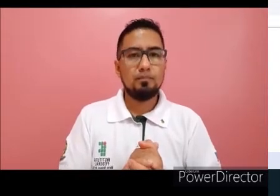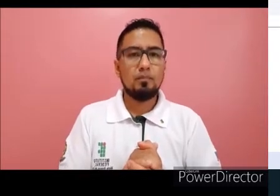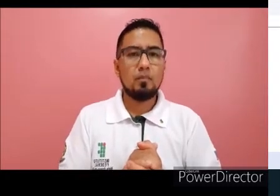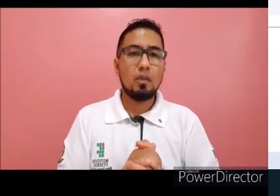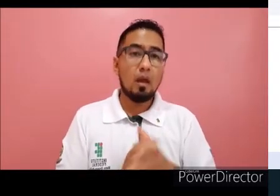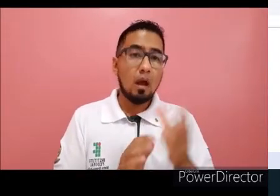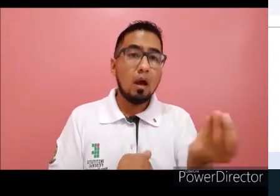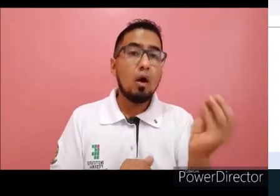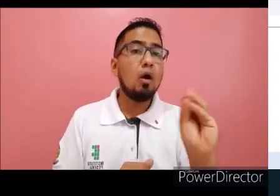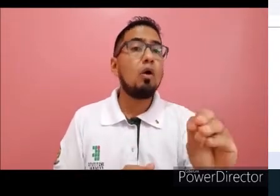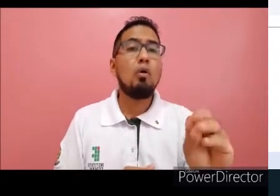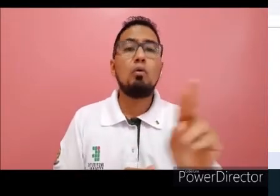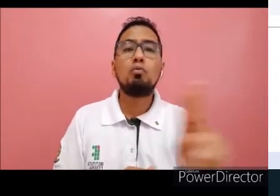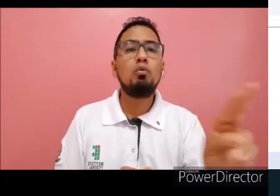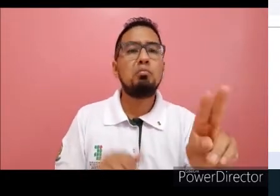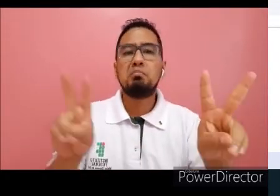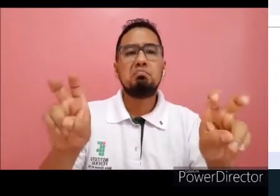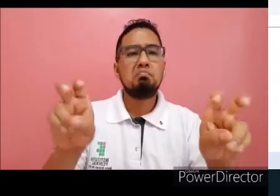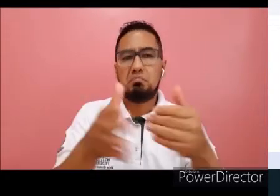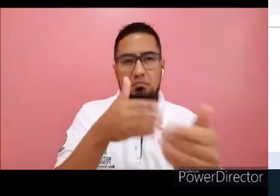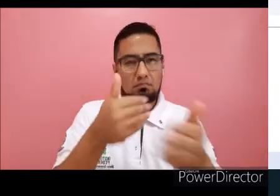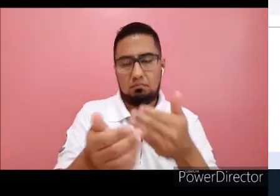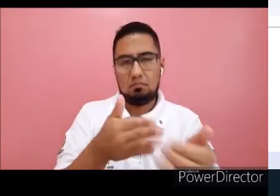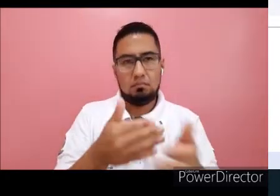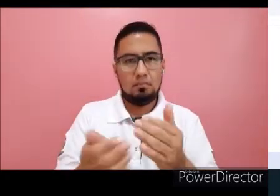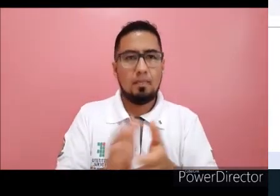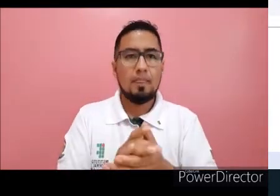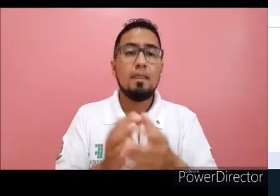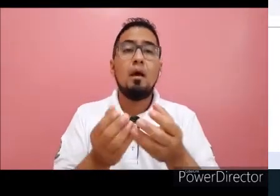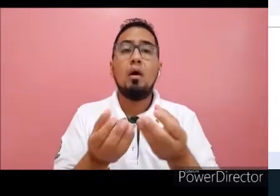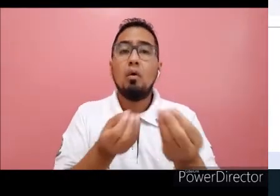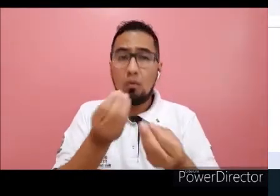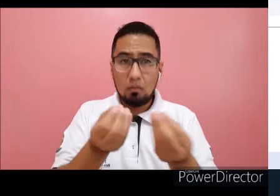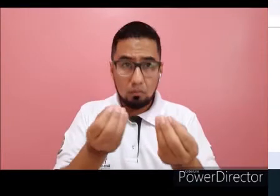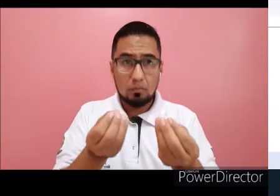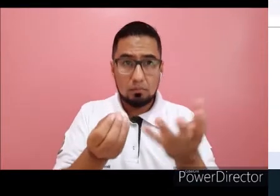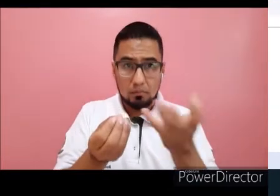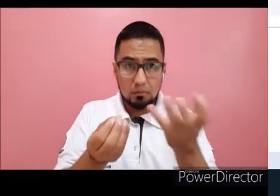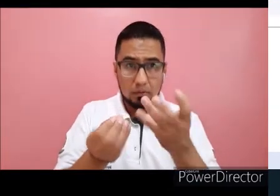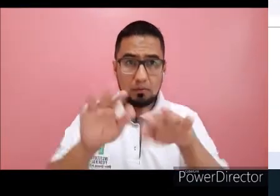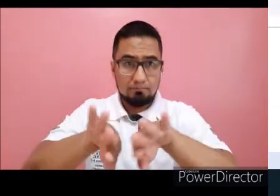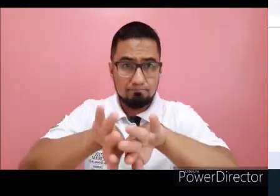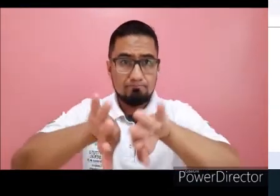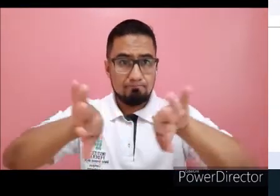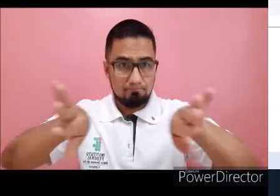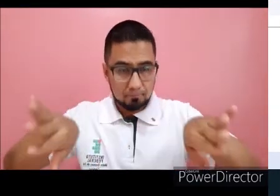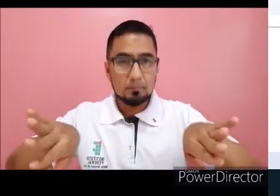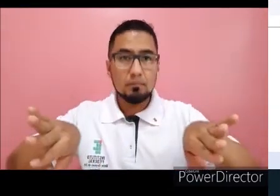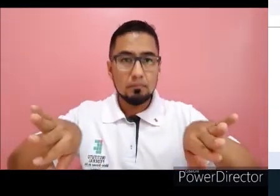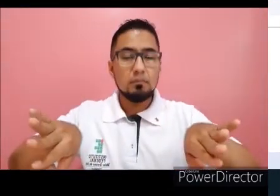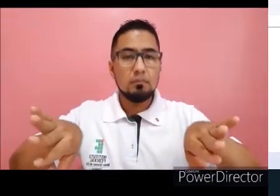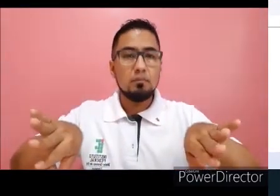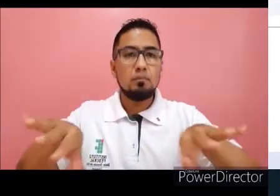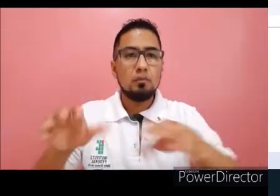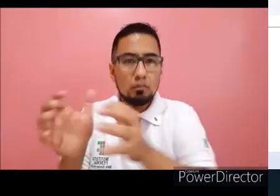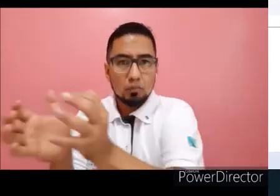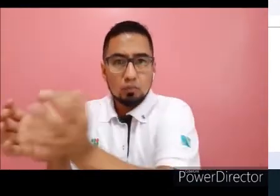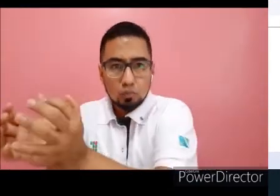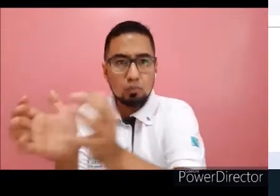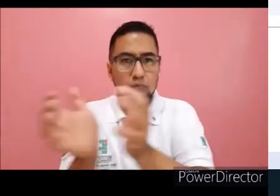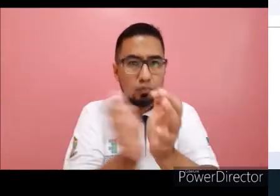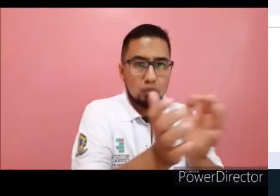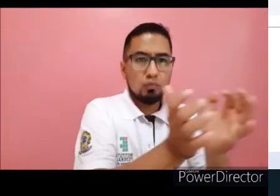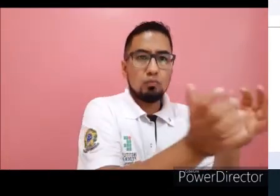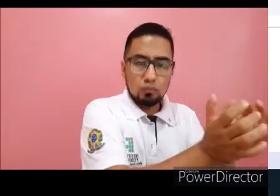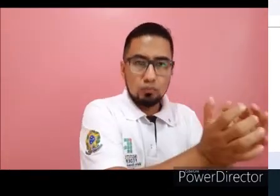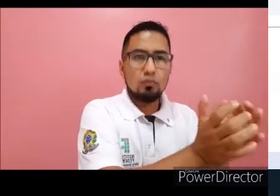uma classe. Aqui eu coloco o nome da classe que eu quero. Só que antes disso, como eu quero separar em pacotes, eu não quero que fique tudo